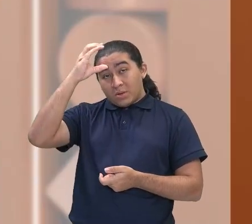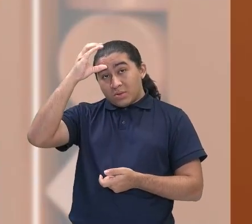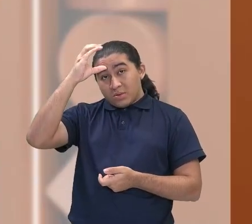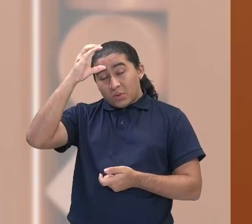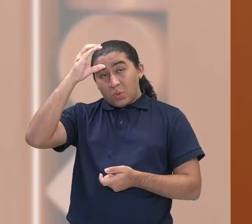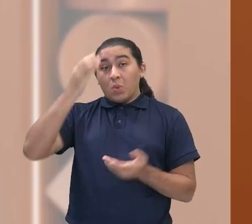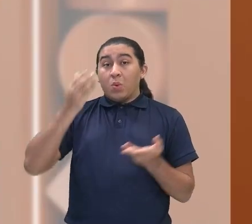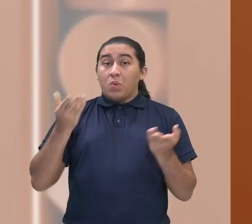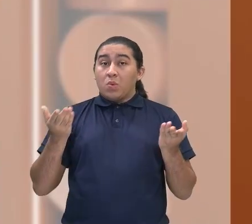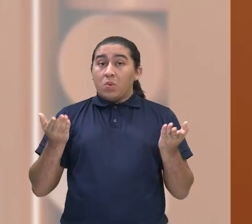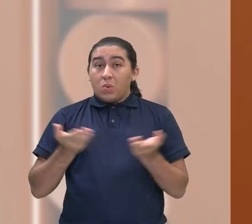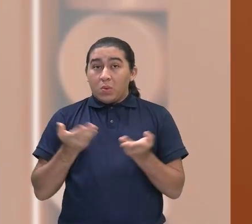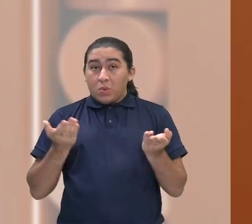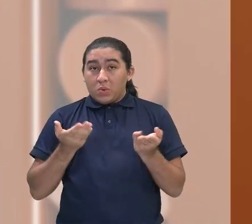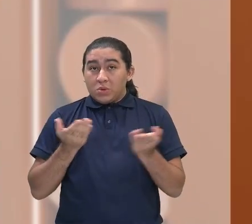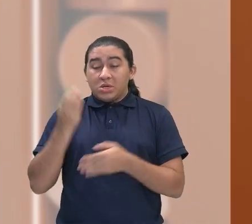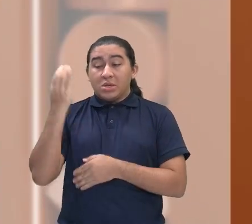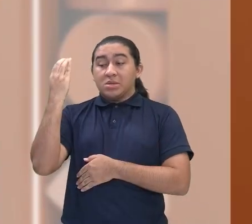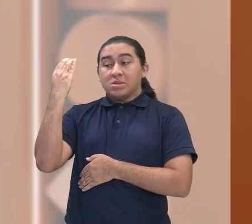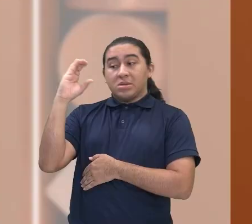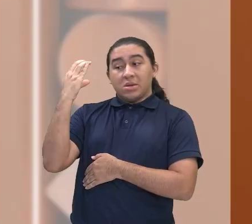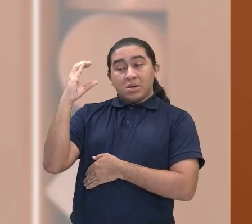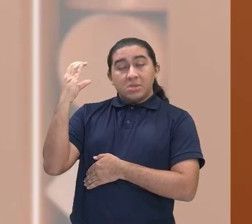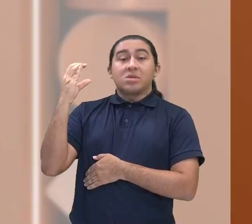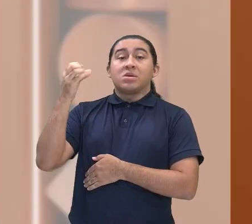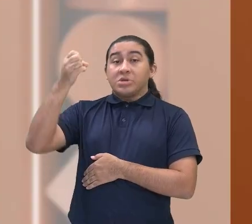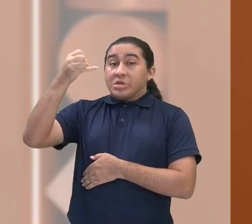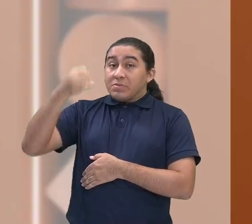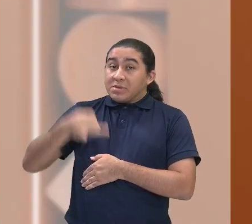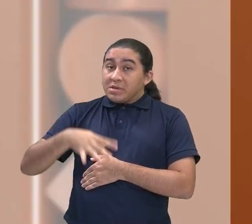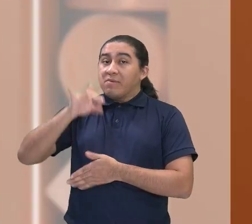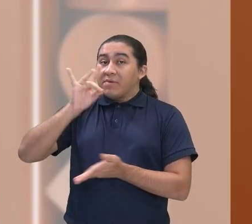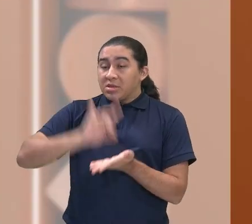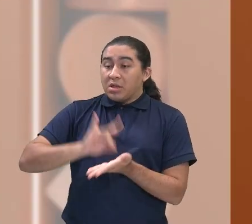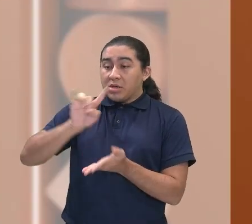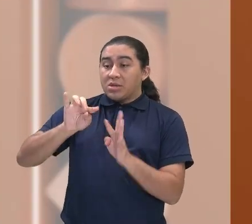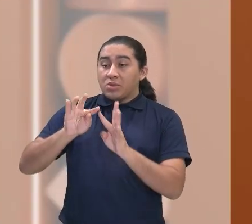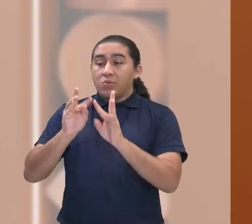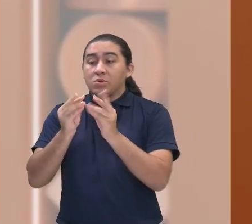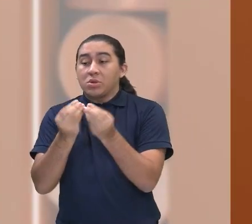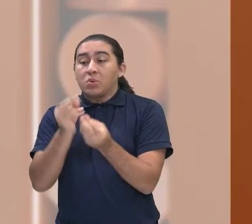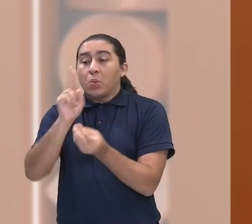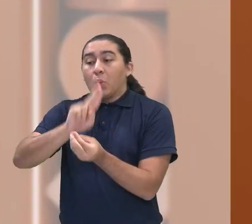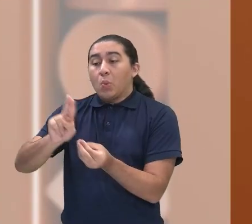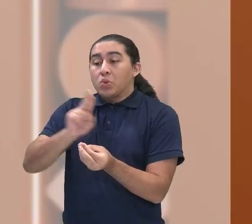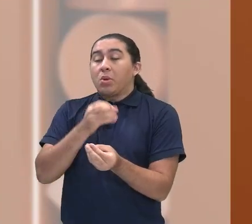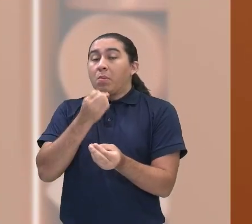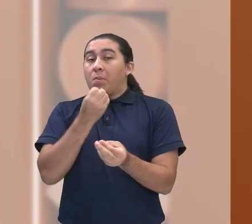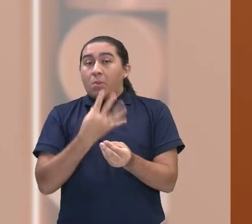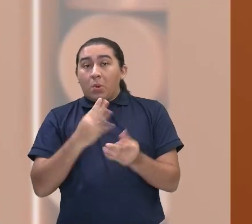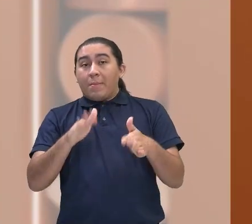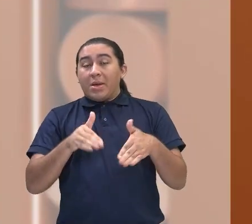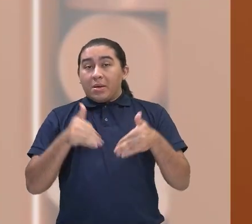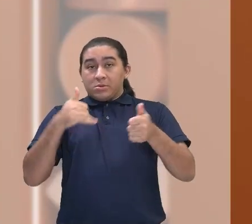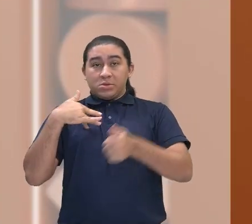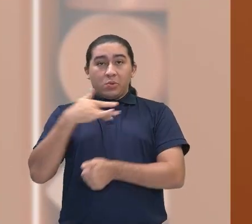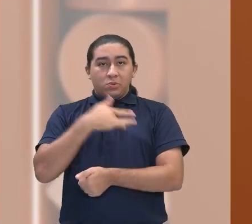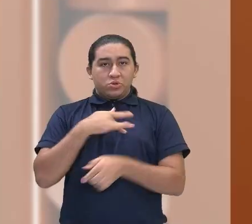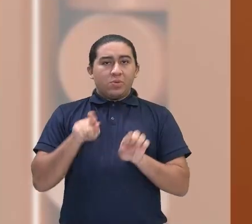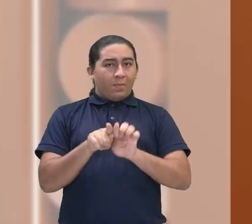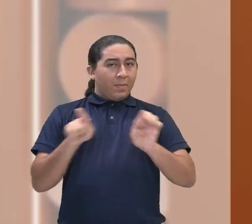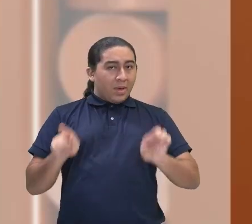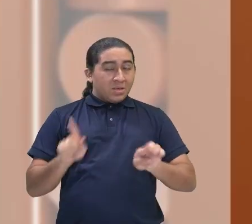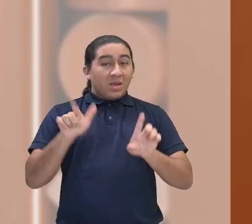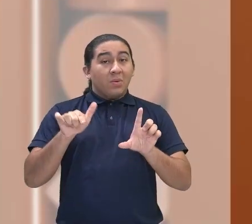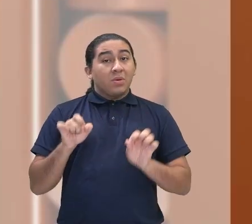a ciência explica que ele realmente dá certo. Porém, esse foi um conhecimento passado